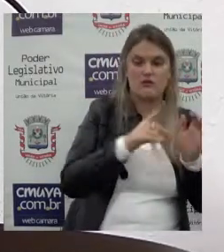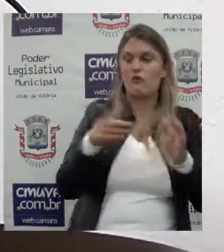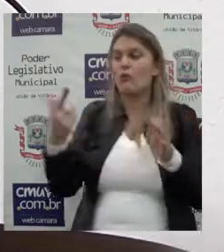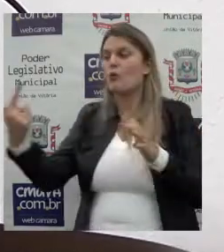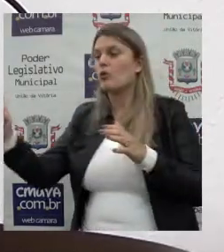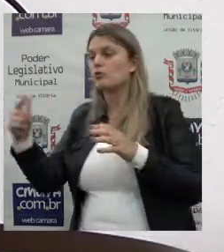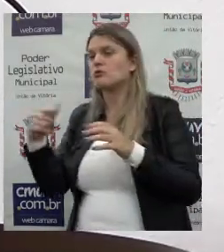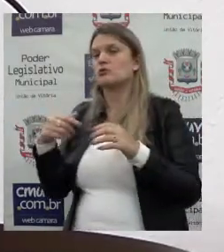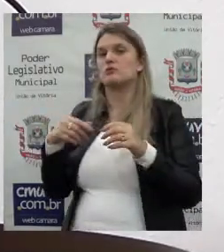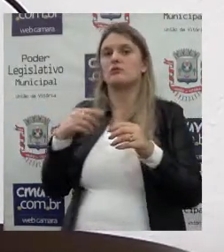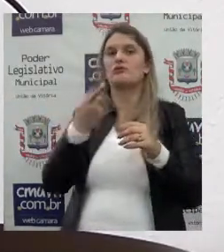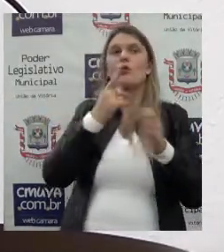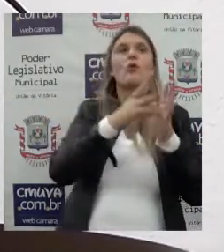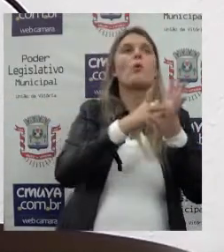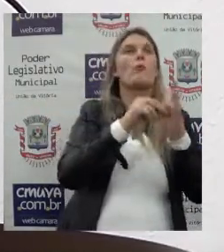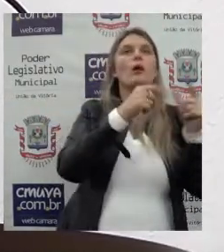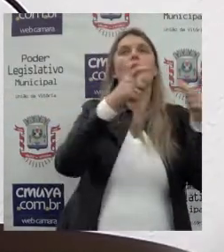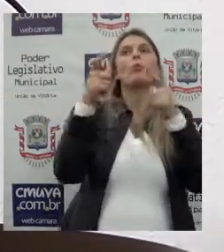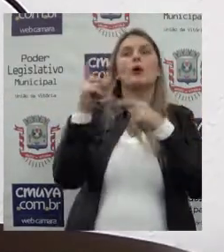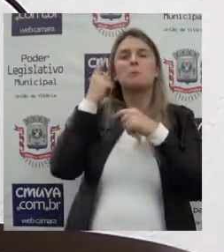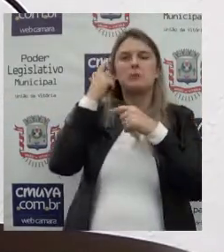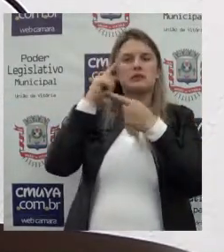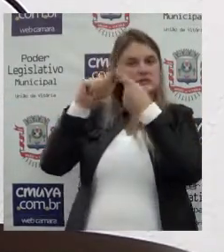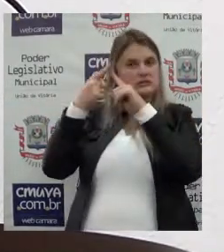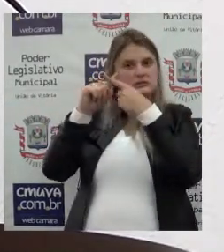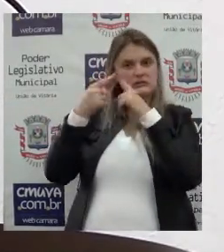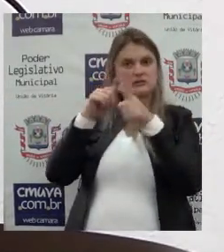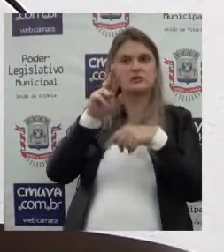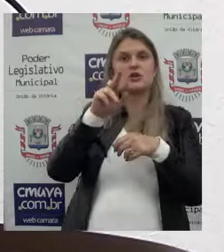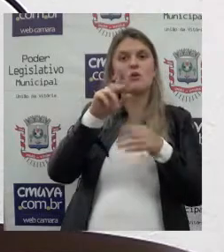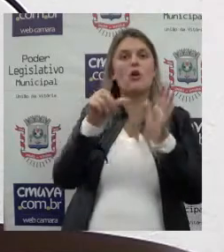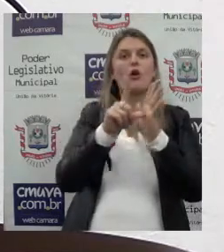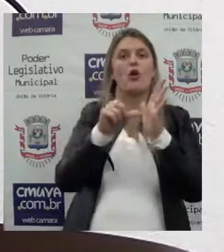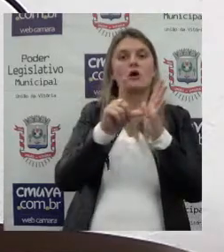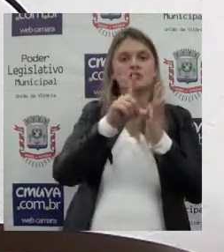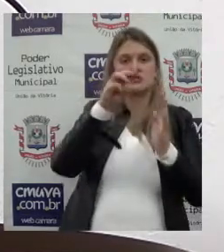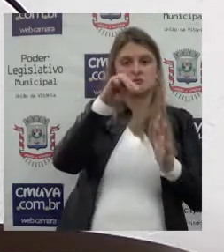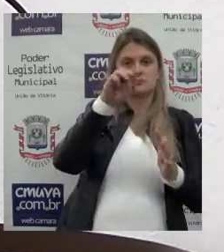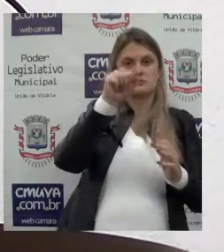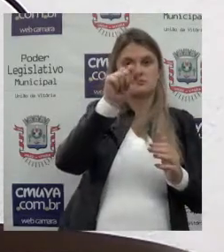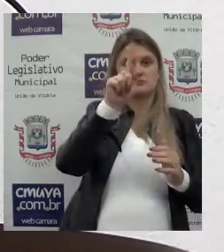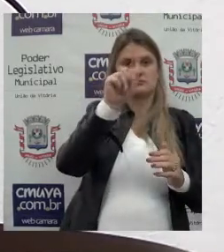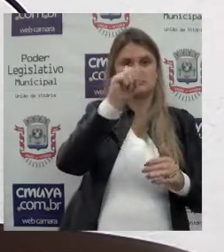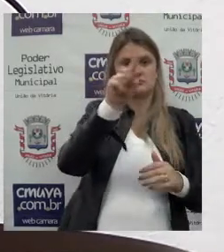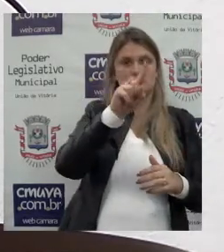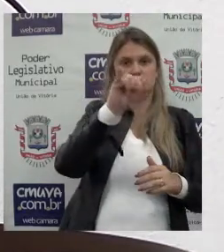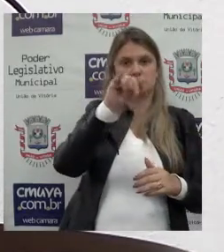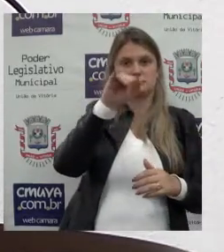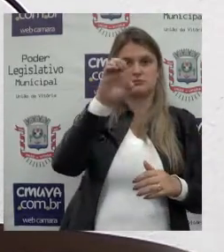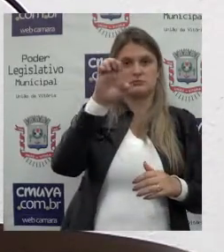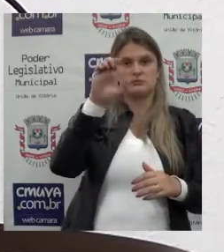roubar do lado. Ou vão invadir de madrugada e vão furar a parede e vão roubar de lado. Como fizeram aqui na Magazine Luiza um tempo atrás.